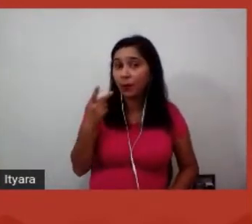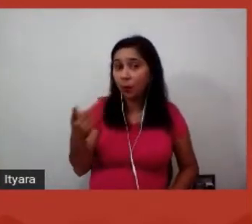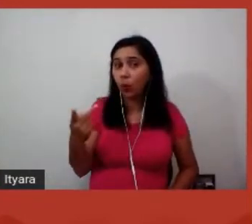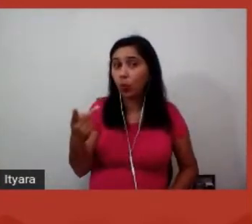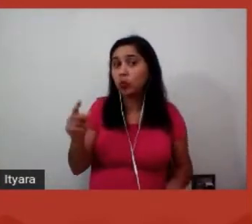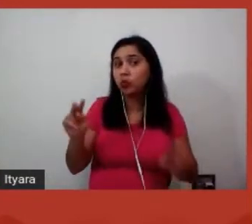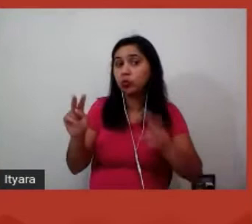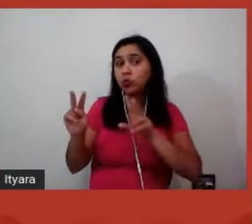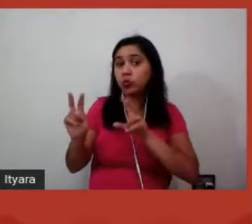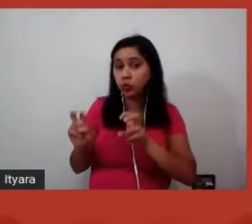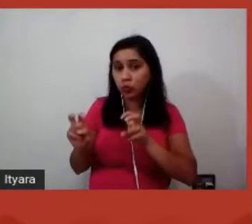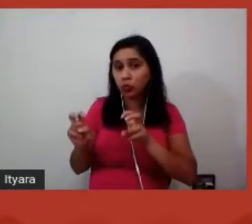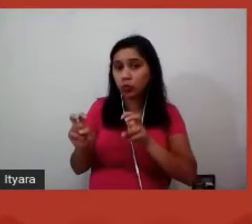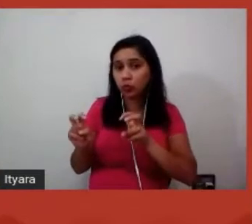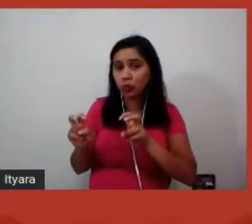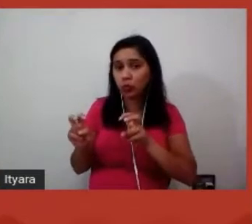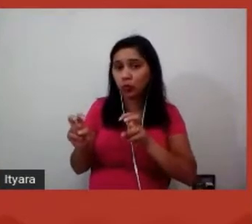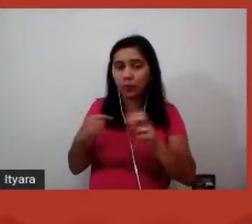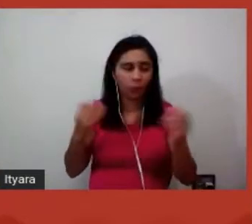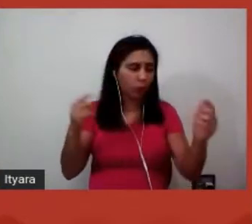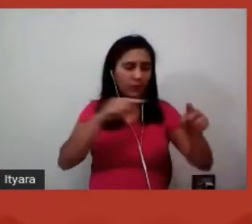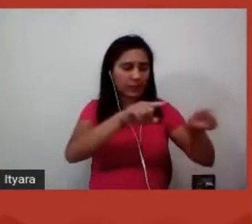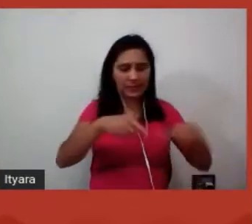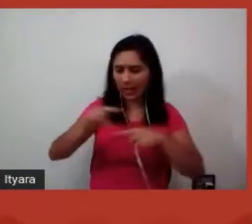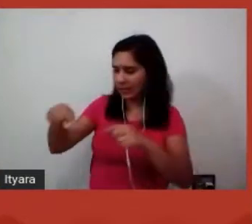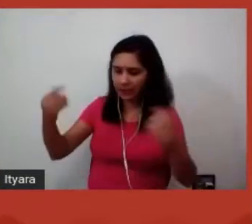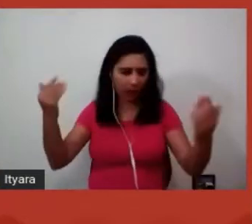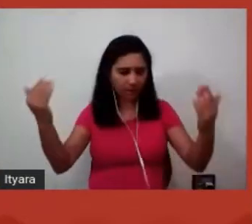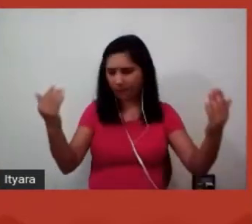sobre isso, estou ouvindo as duas salas ao mesmo tempo.